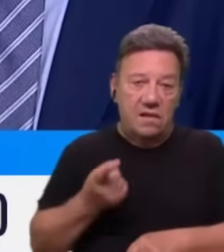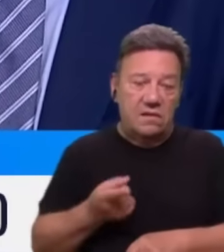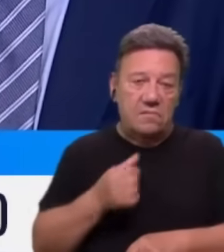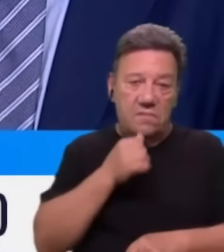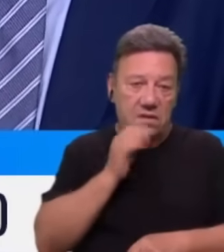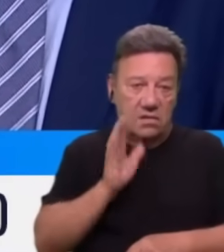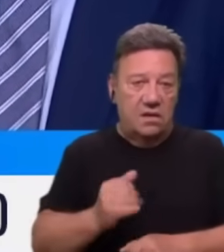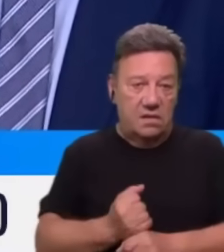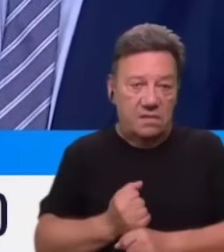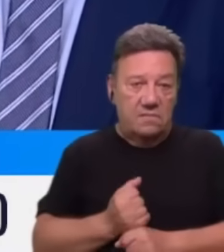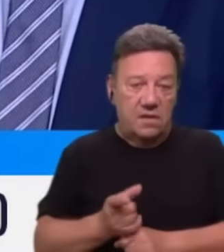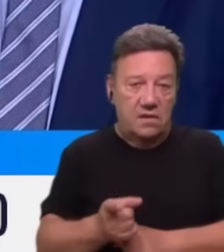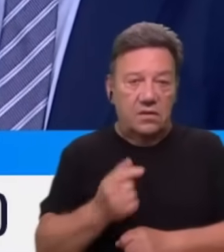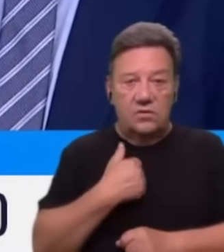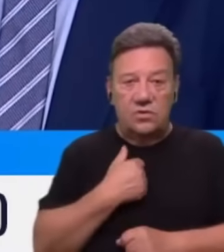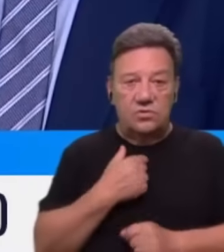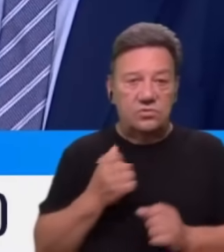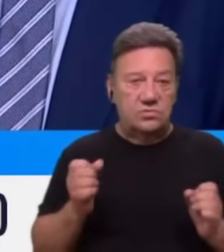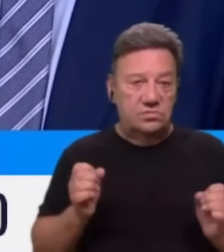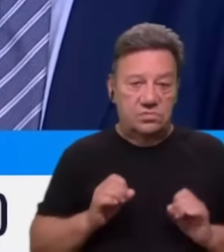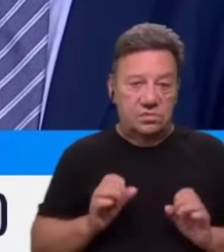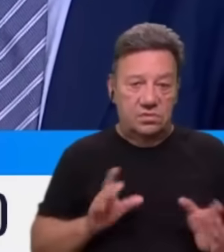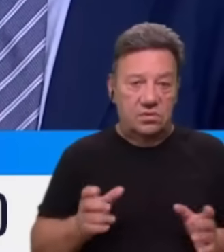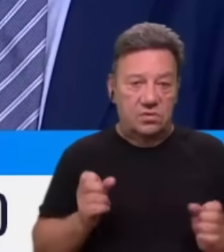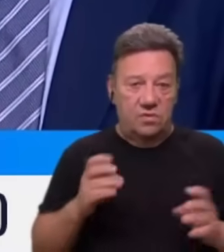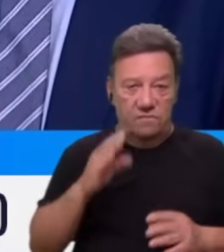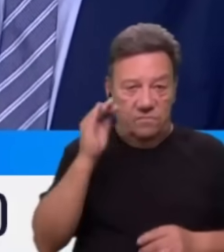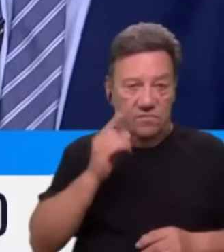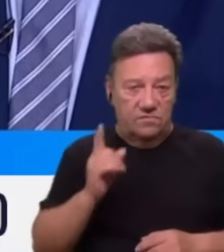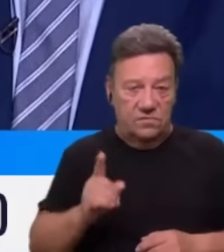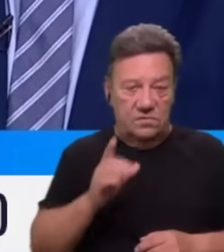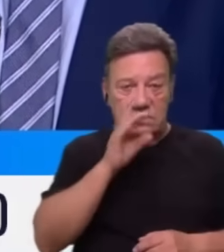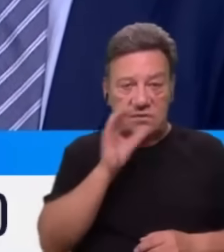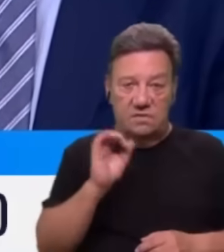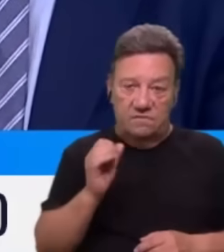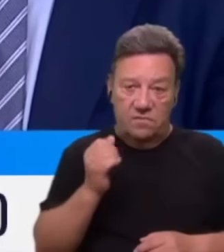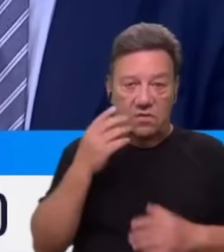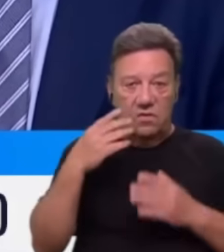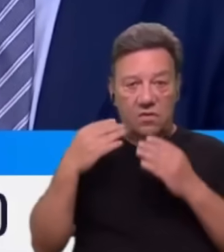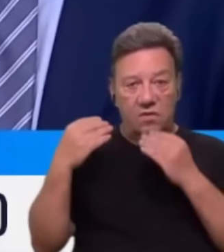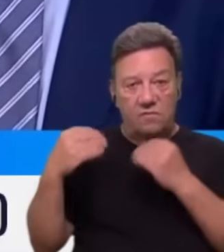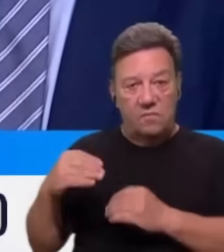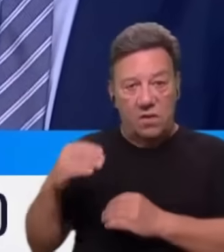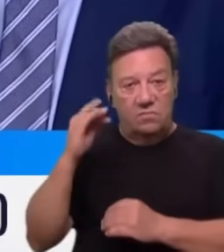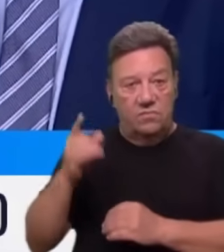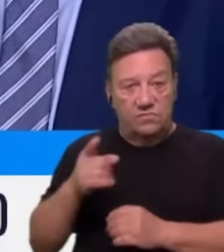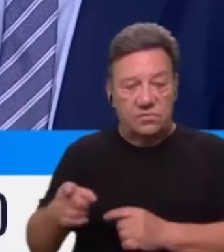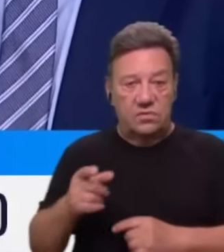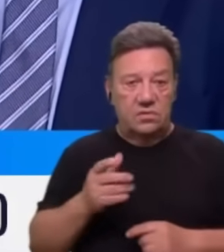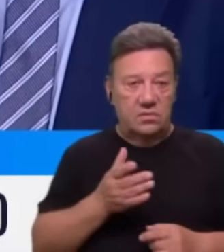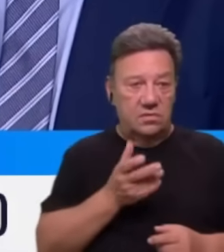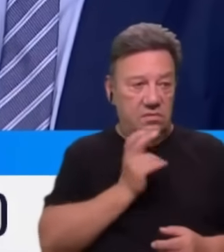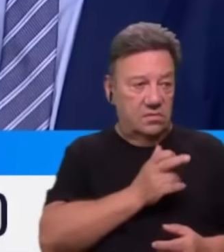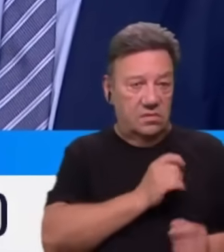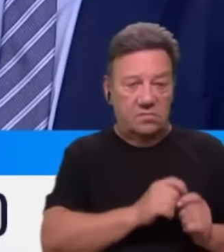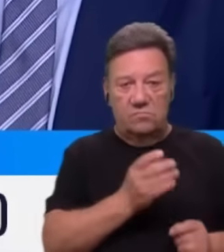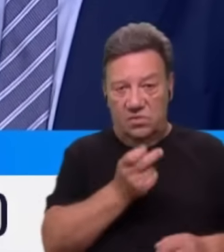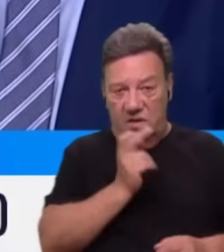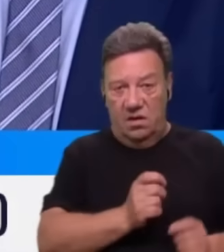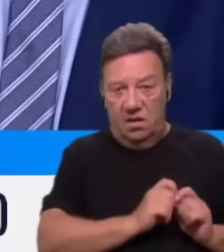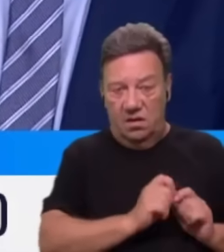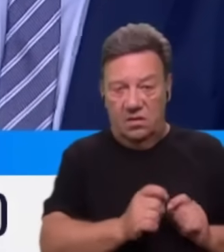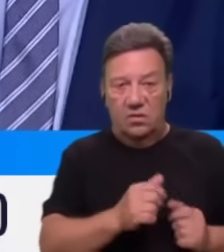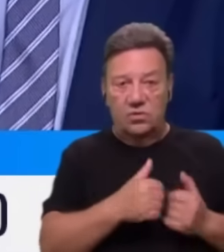o qual estamos a trabalhar nós não teremos ah novos professores se não forem formados professores durante anos durante muitos anos